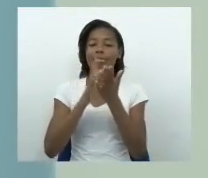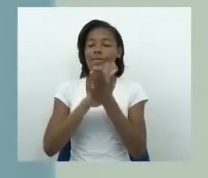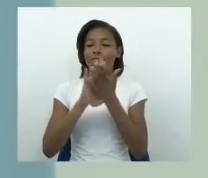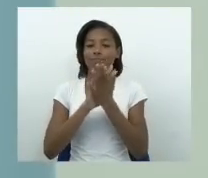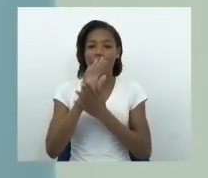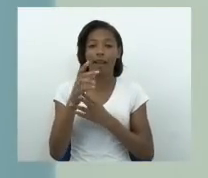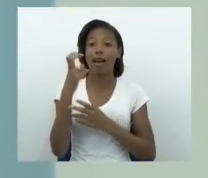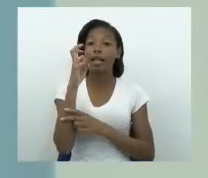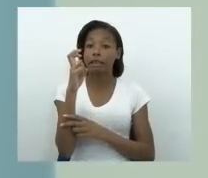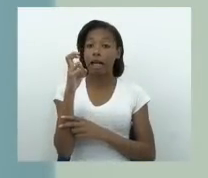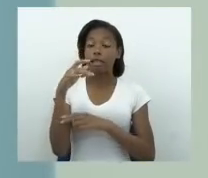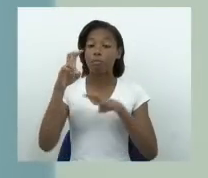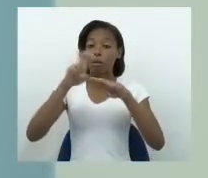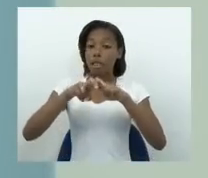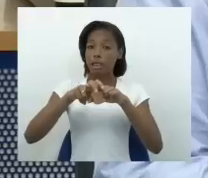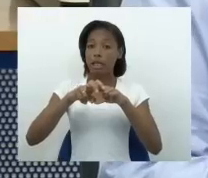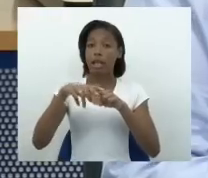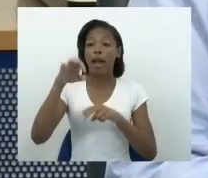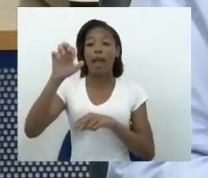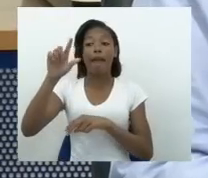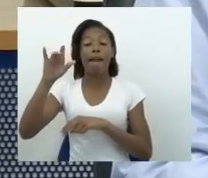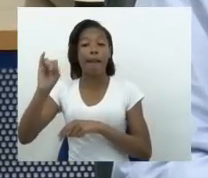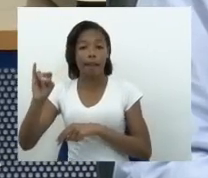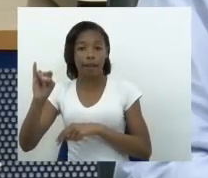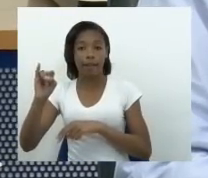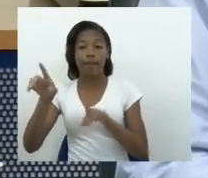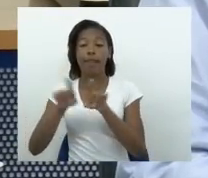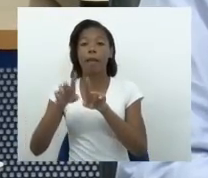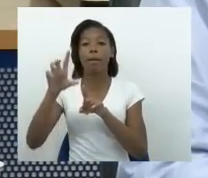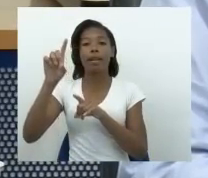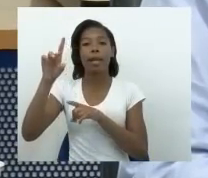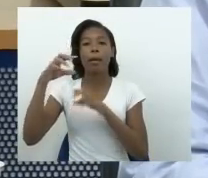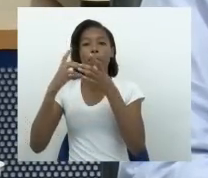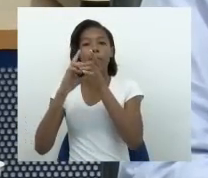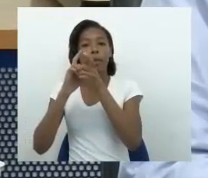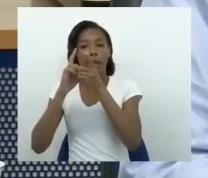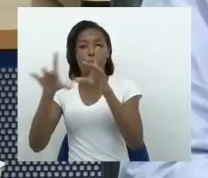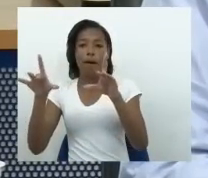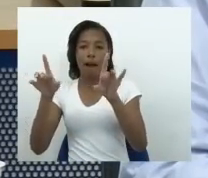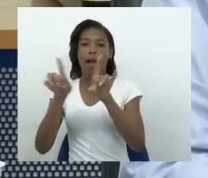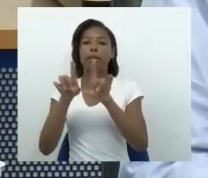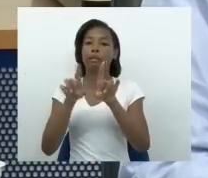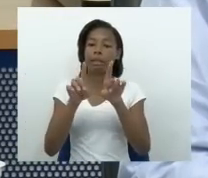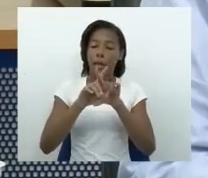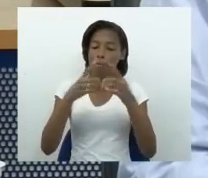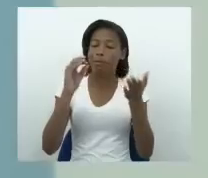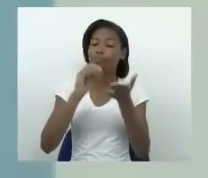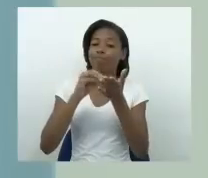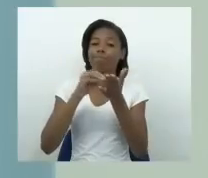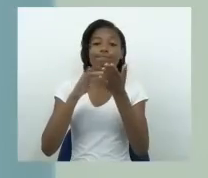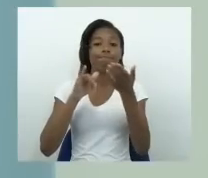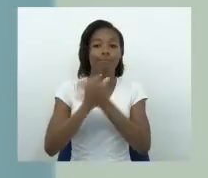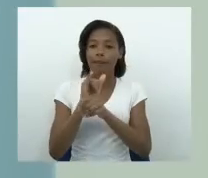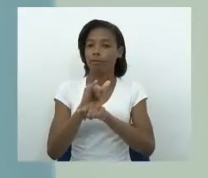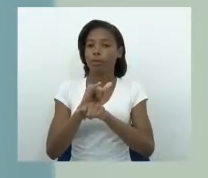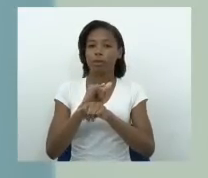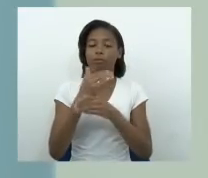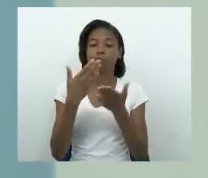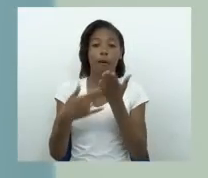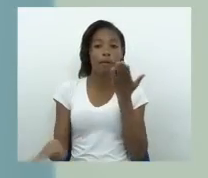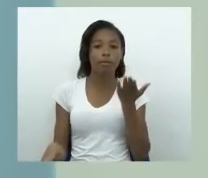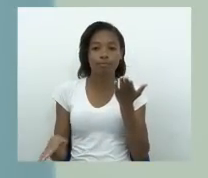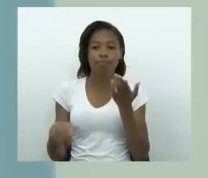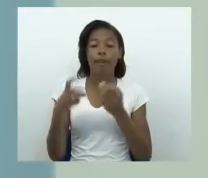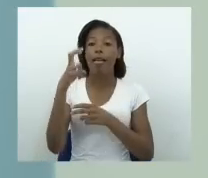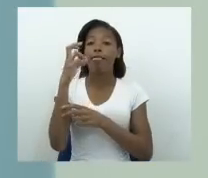Na cadeira de número 5 estaria Eli Correa Filho, do Democratas e da coligação Muda Guarulhos, também considerado desistente.